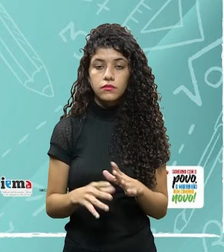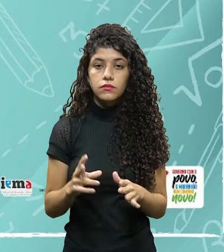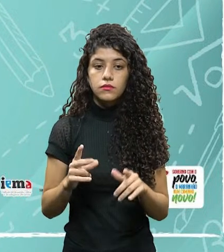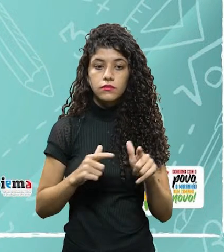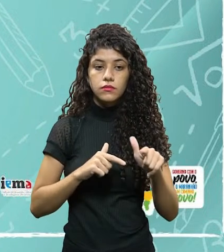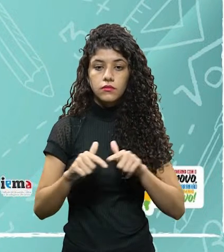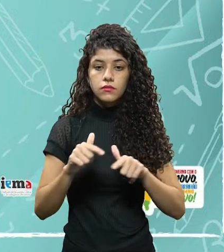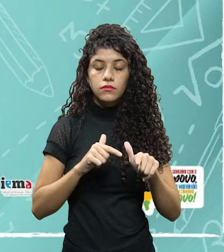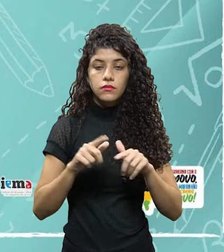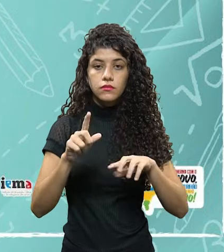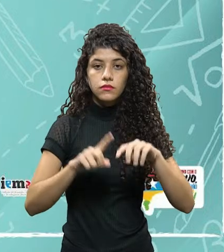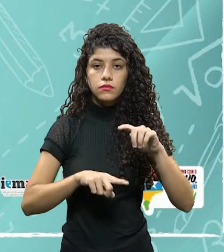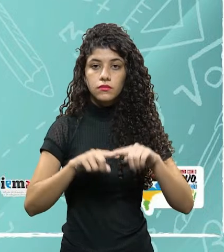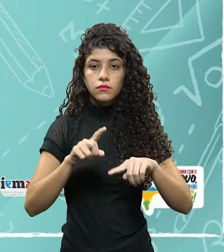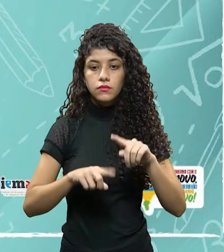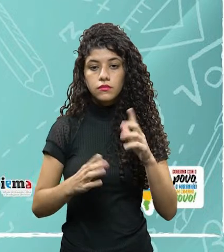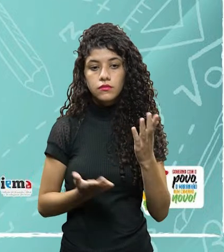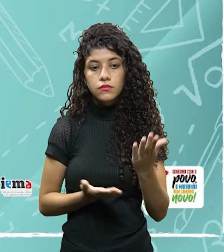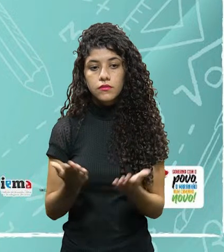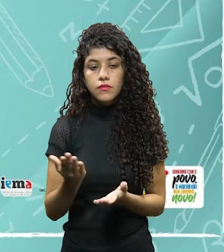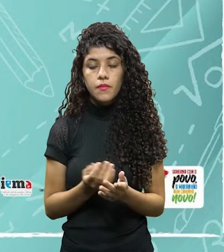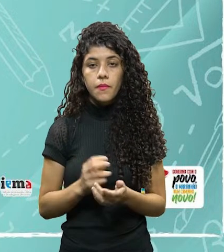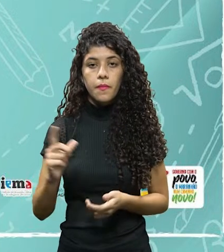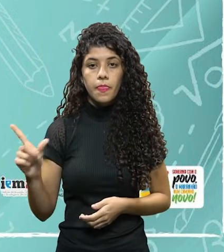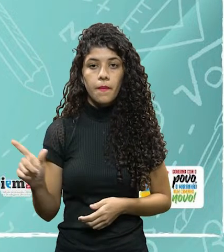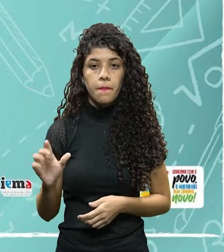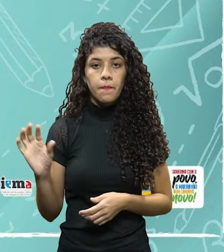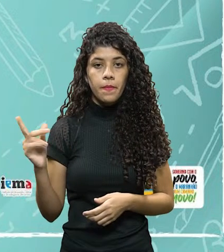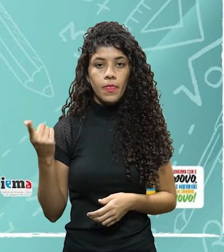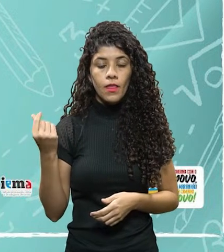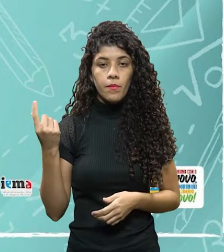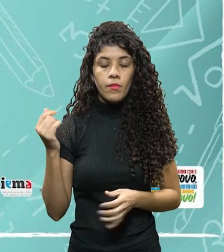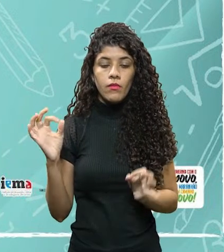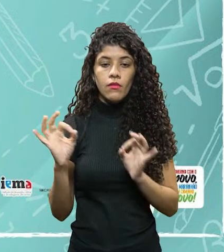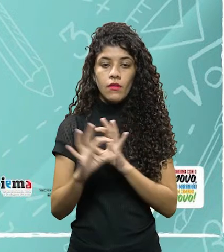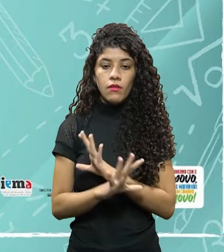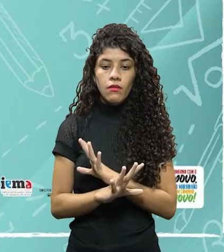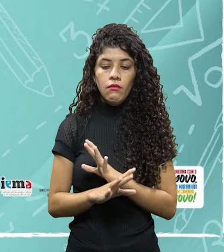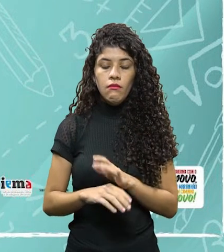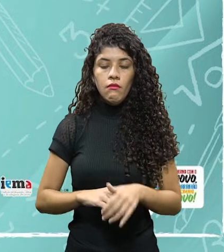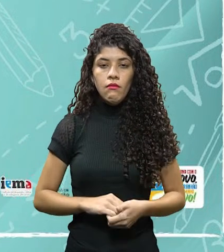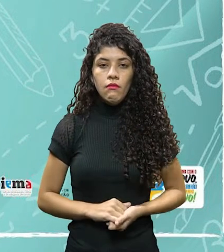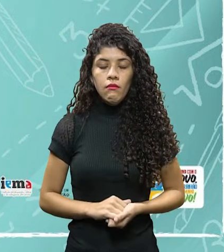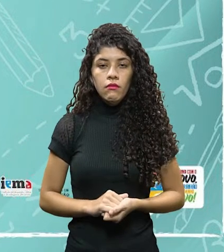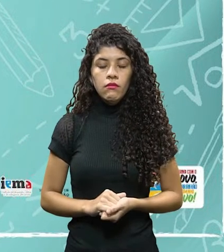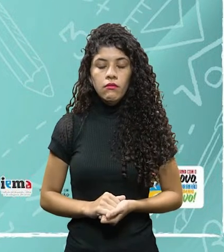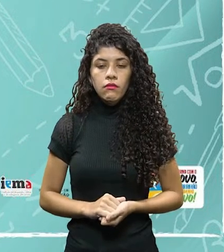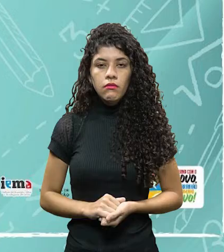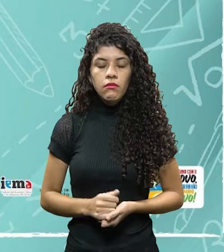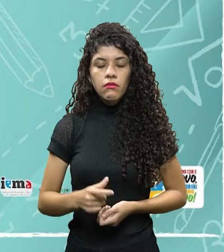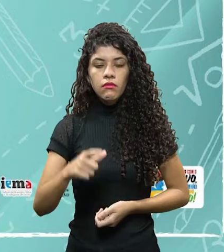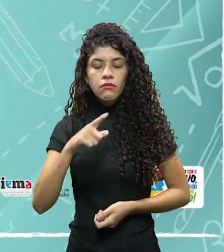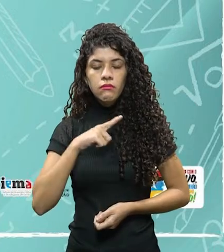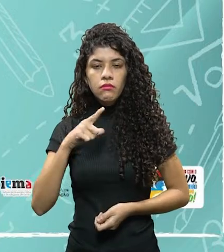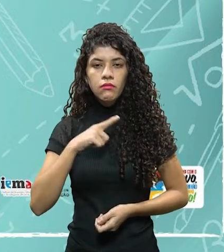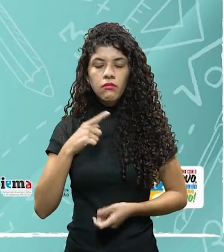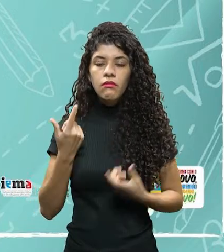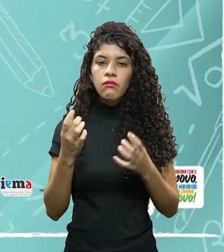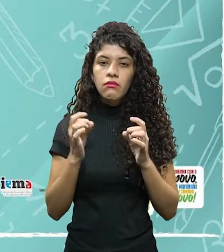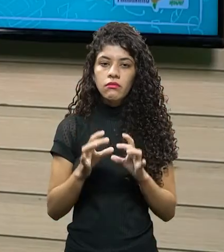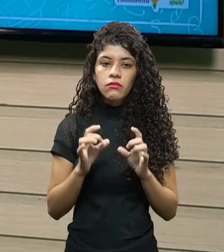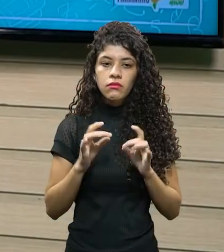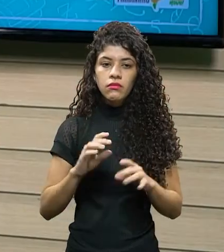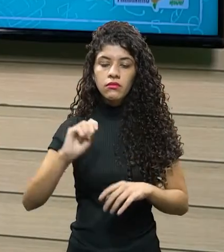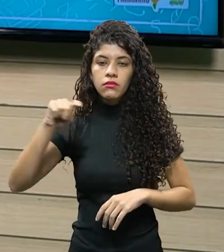serviço, tomando o preço final da comercialização e definido a porcentagem de lucro que a empresa terá em cima daquela